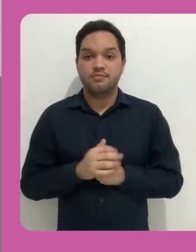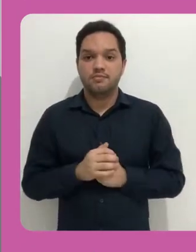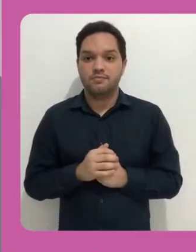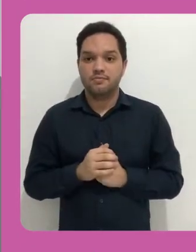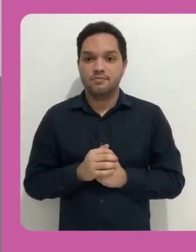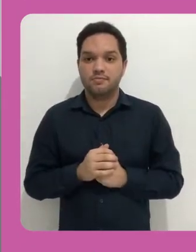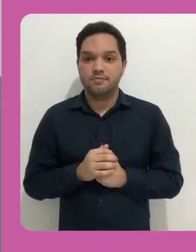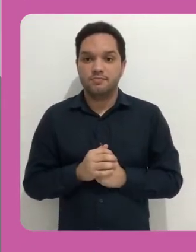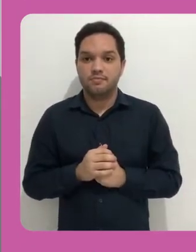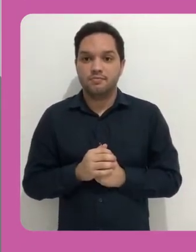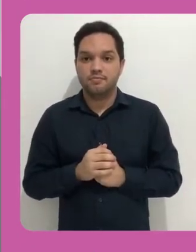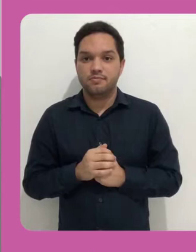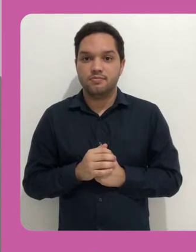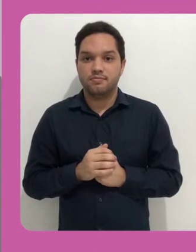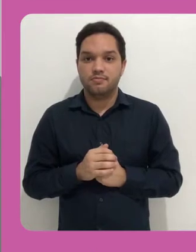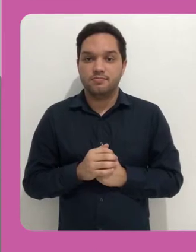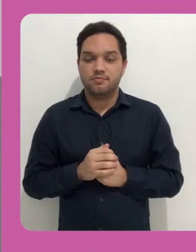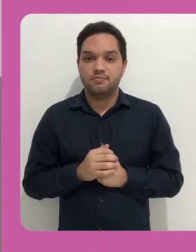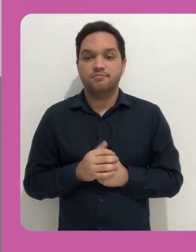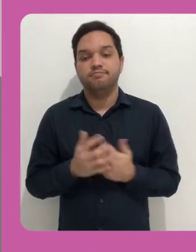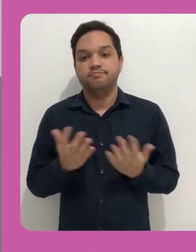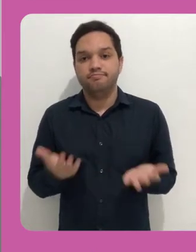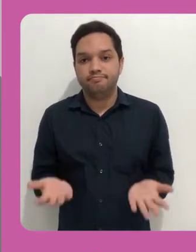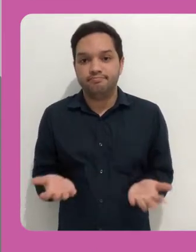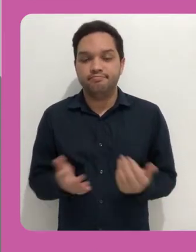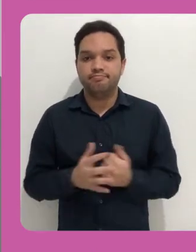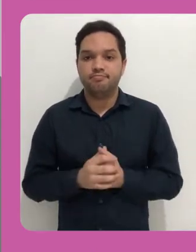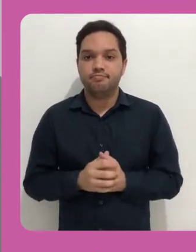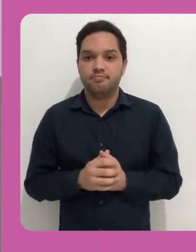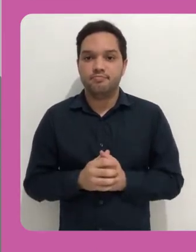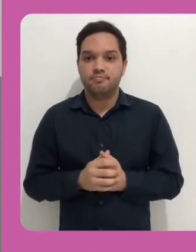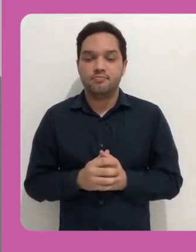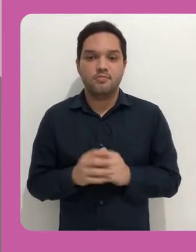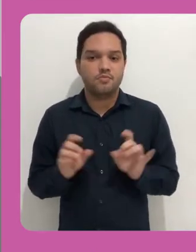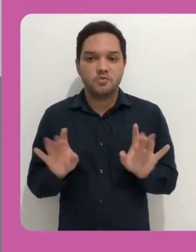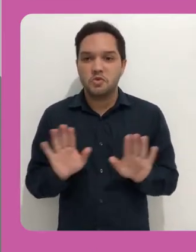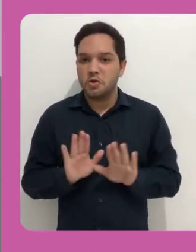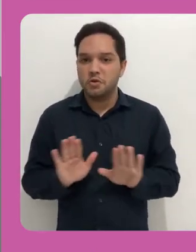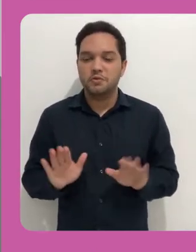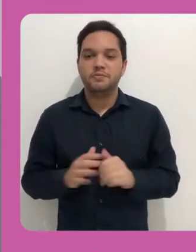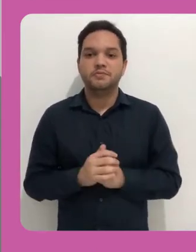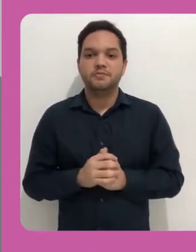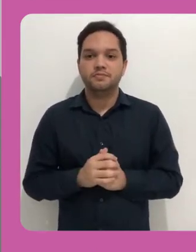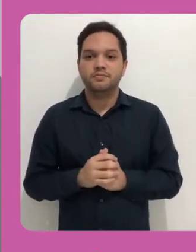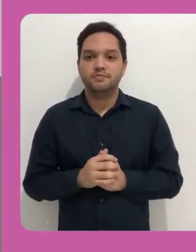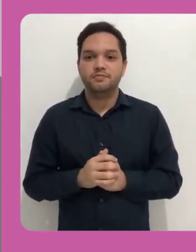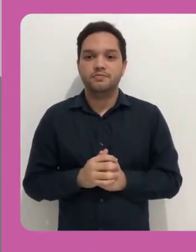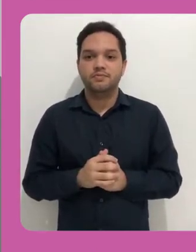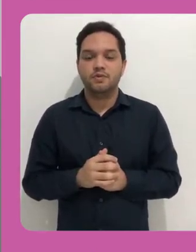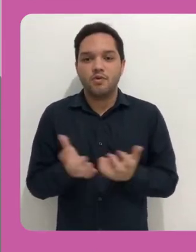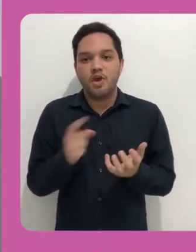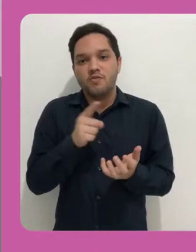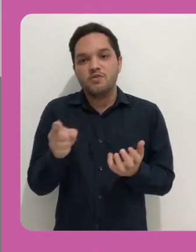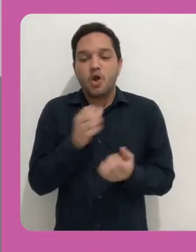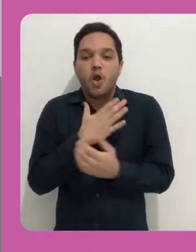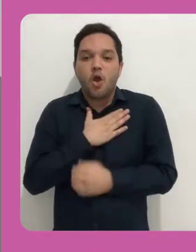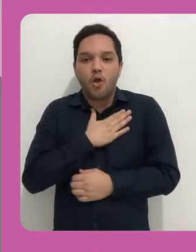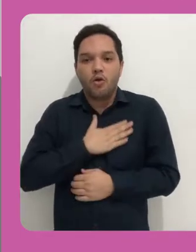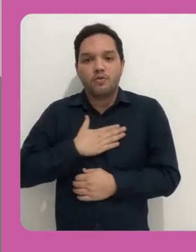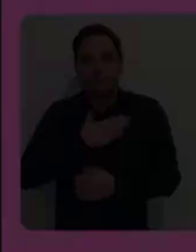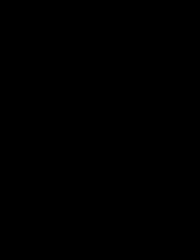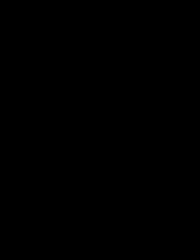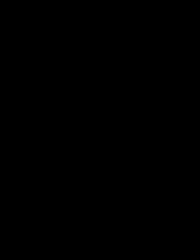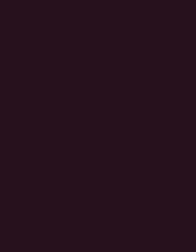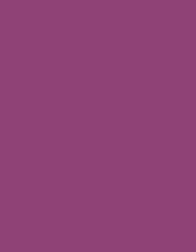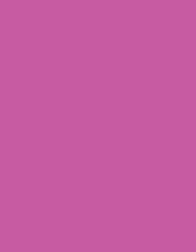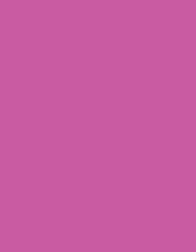Bom, é isso, pessoal. Espero que tenham gostado desse vídeo. Então, até o próximo vídeo. Um grande abraço.